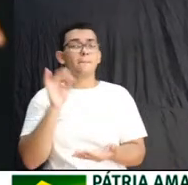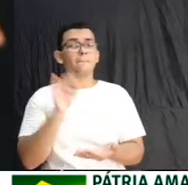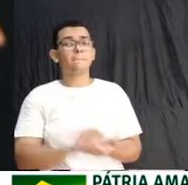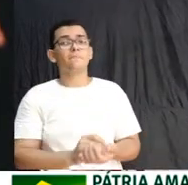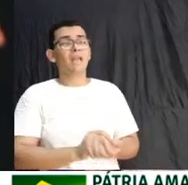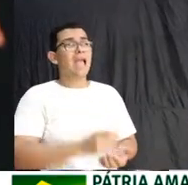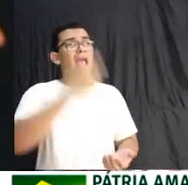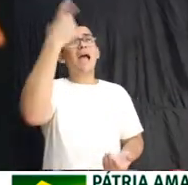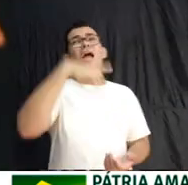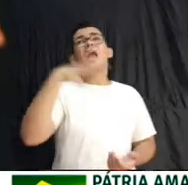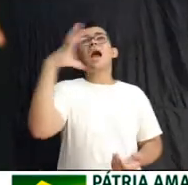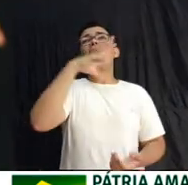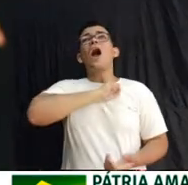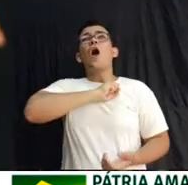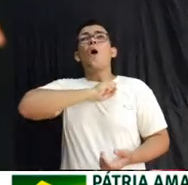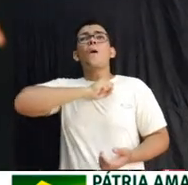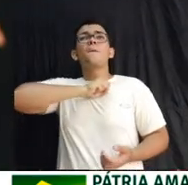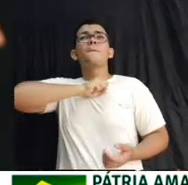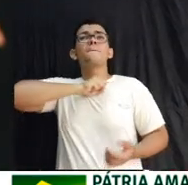Amei você,